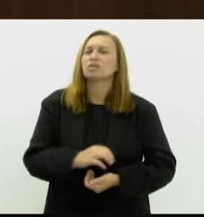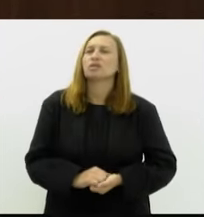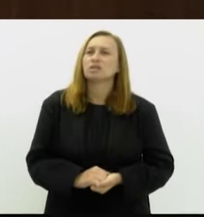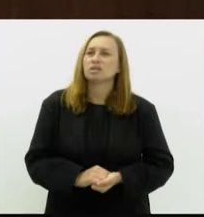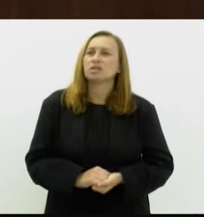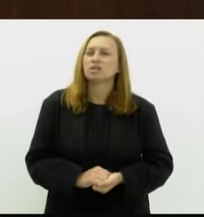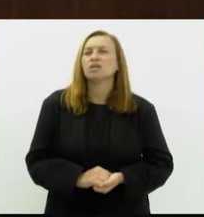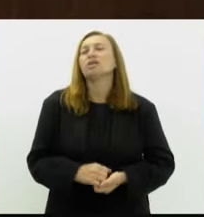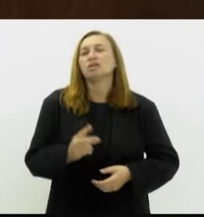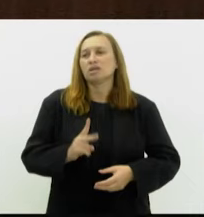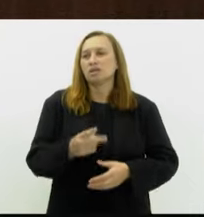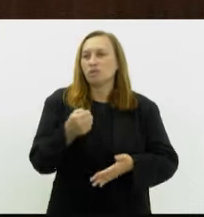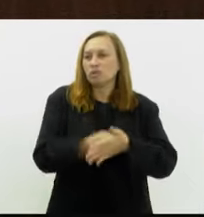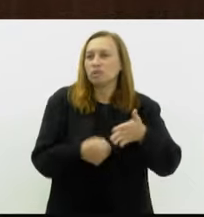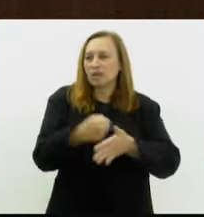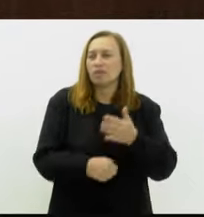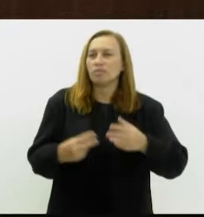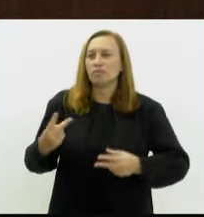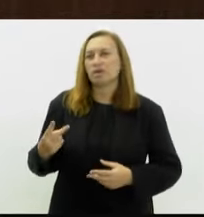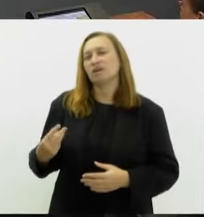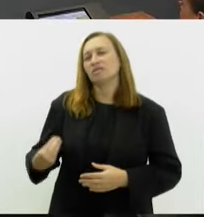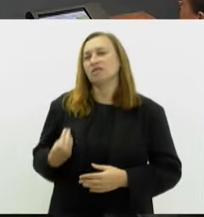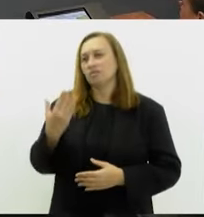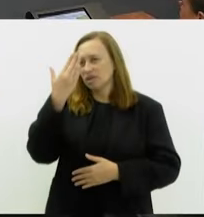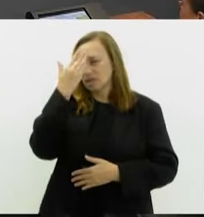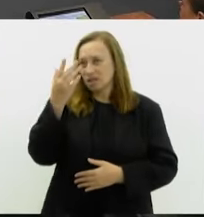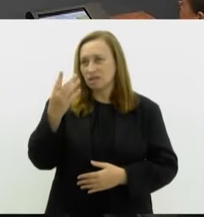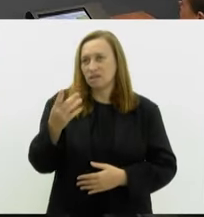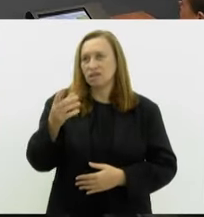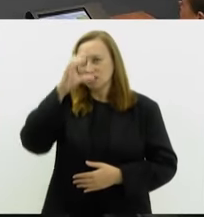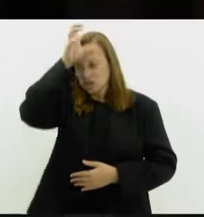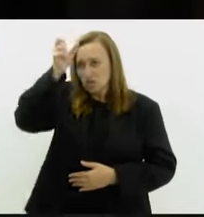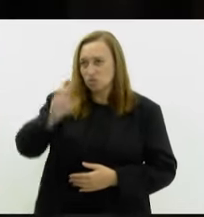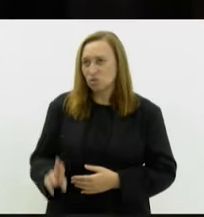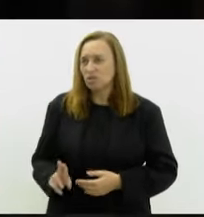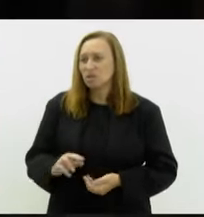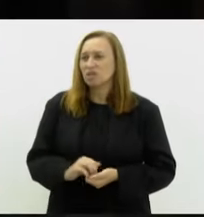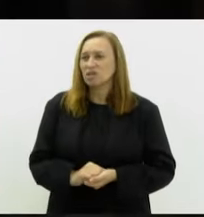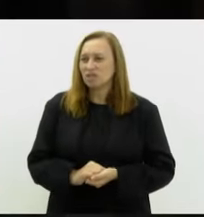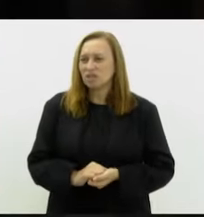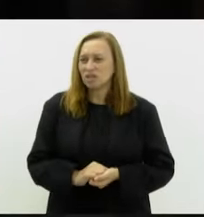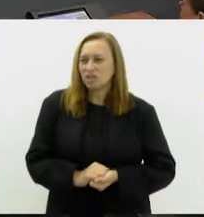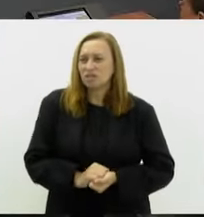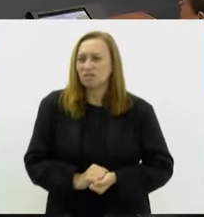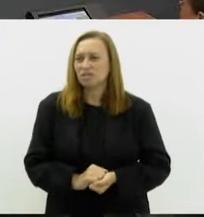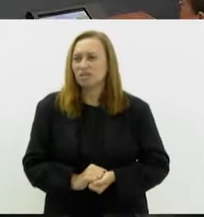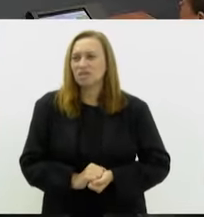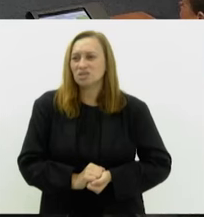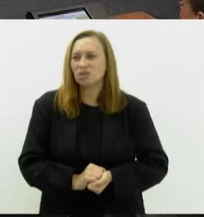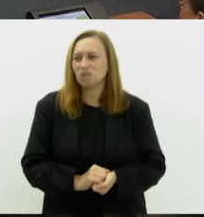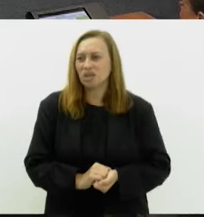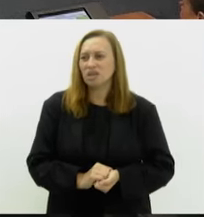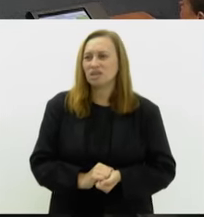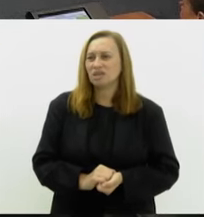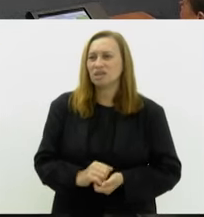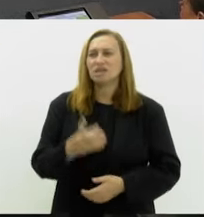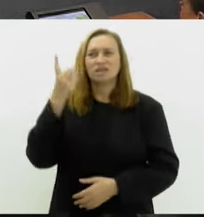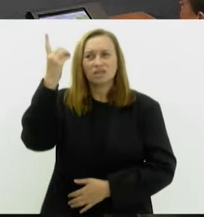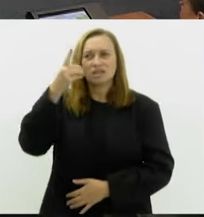lutar sempre pela vida. Muito obrigado, Tia Ju. Senhora presidente. Deputado Luiz Paulo. Vou aqui